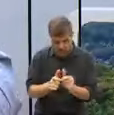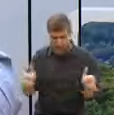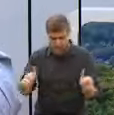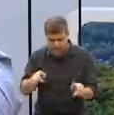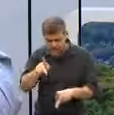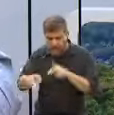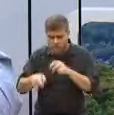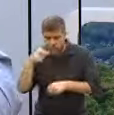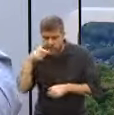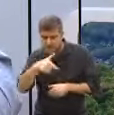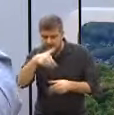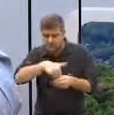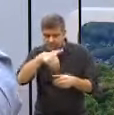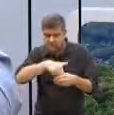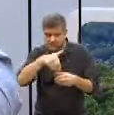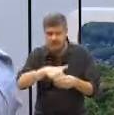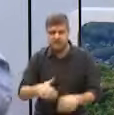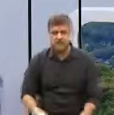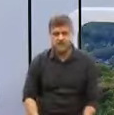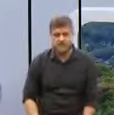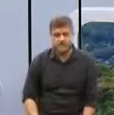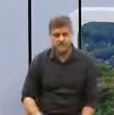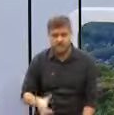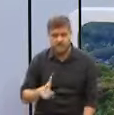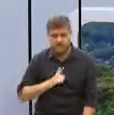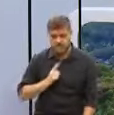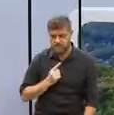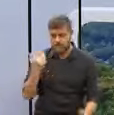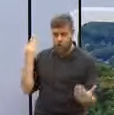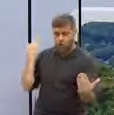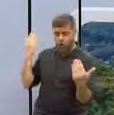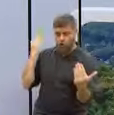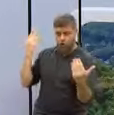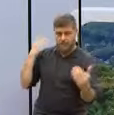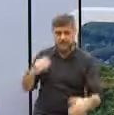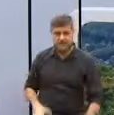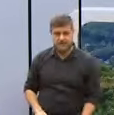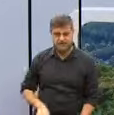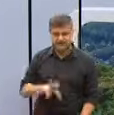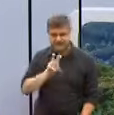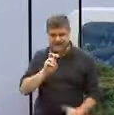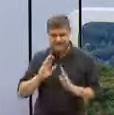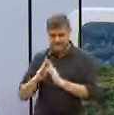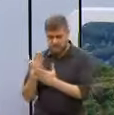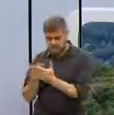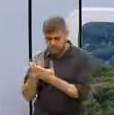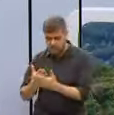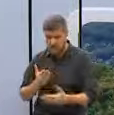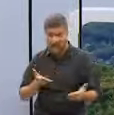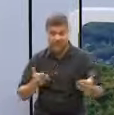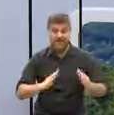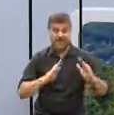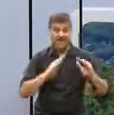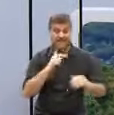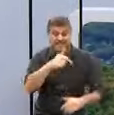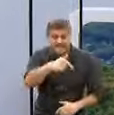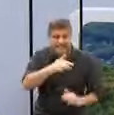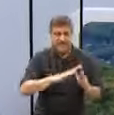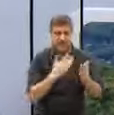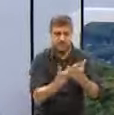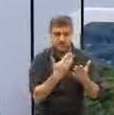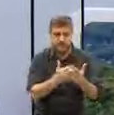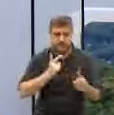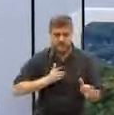mas não dessa ordem. A gente cresceu do pleito anterior de 5 escolas para 7 escolas, aumentamos